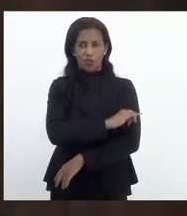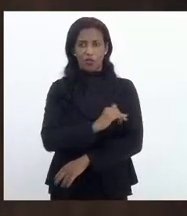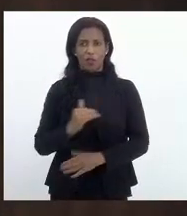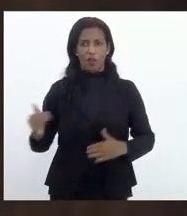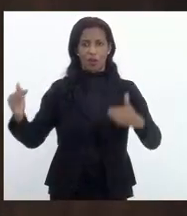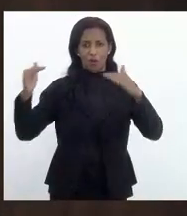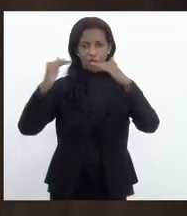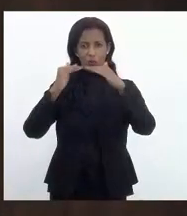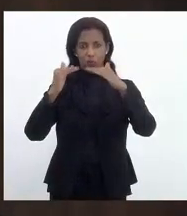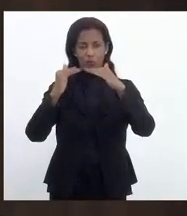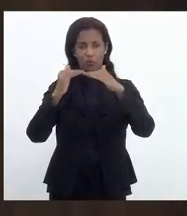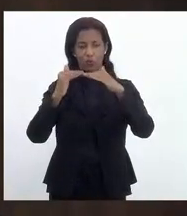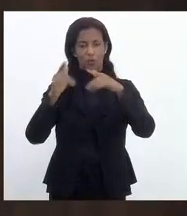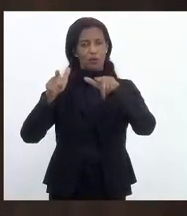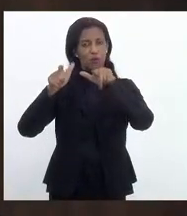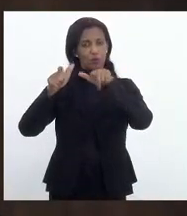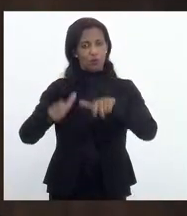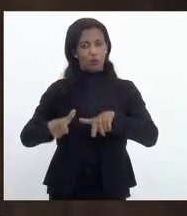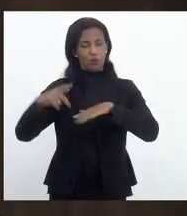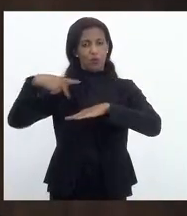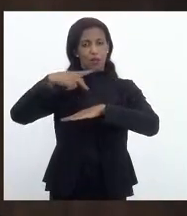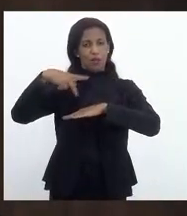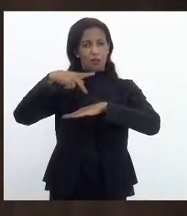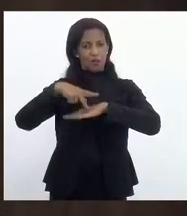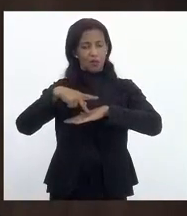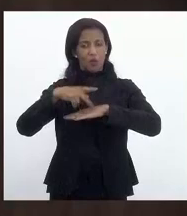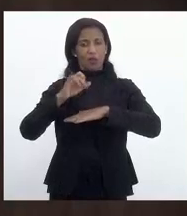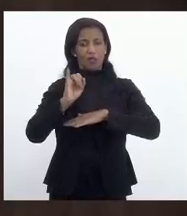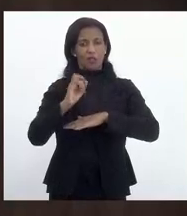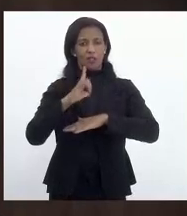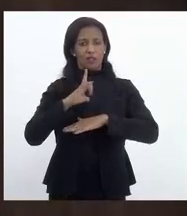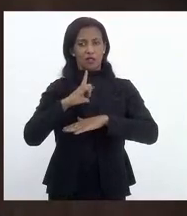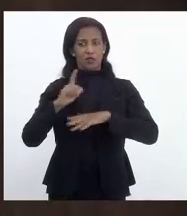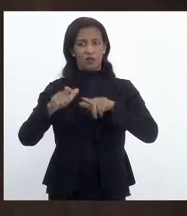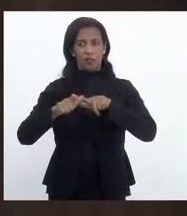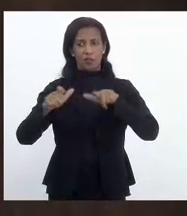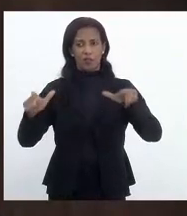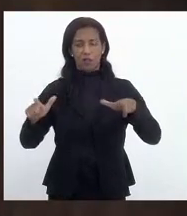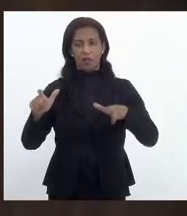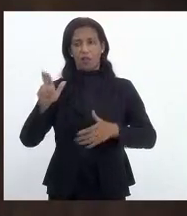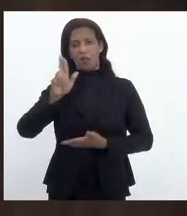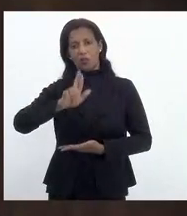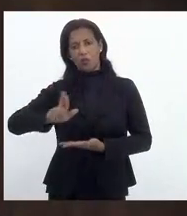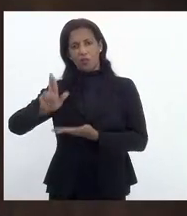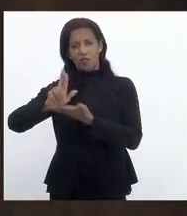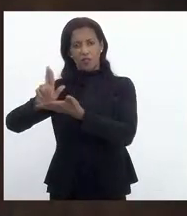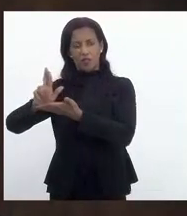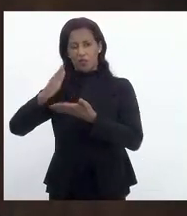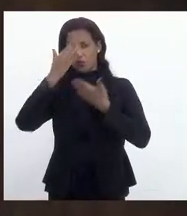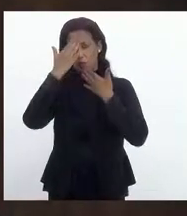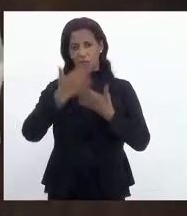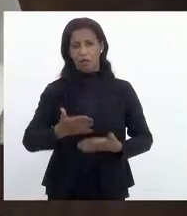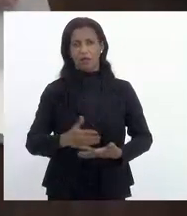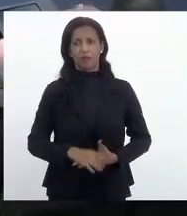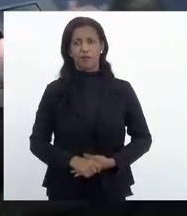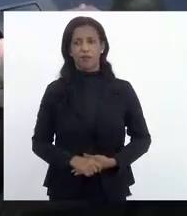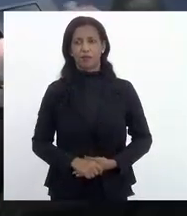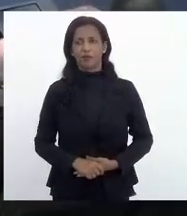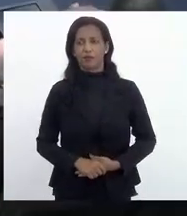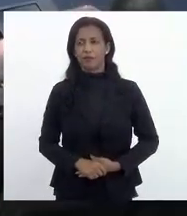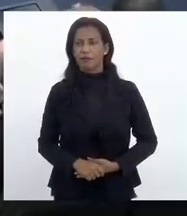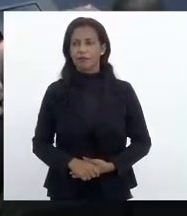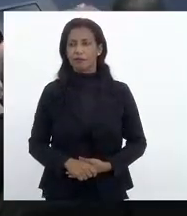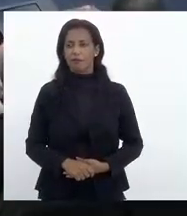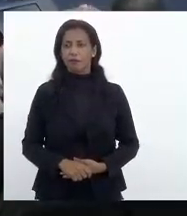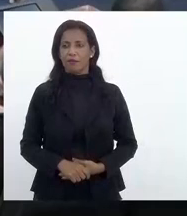altura do seu lugar da nação se tivermos grandes universidades obrigado a